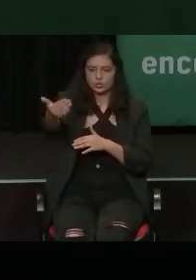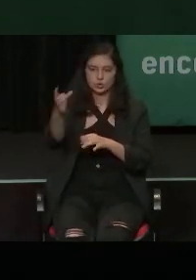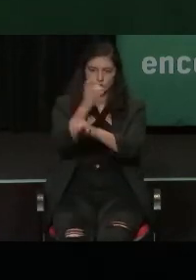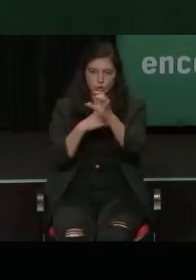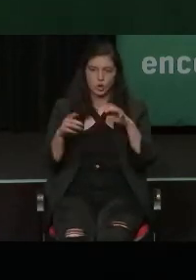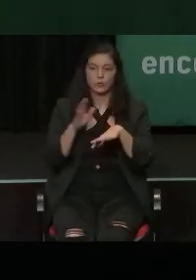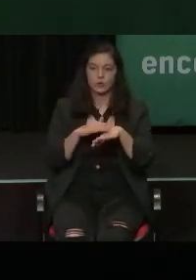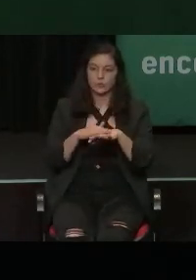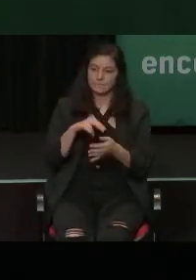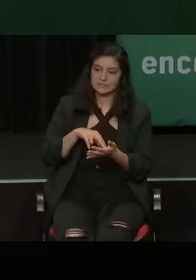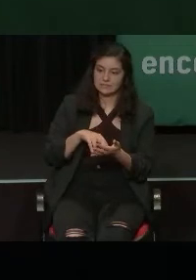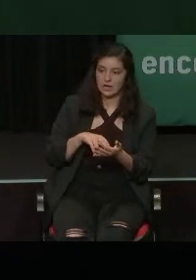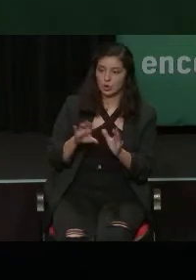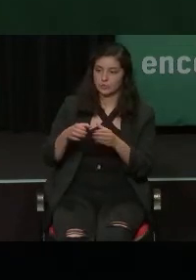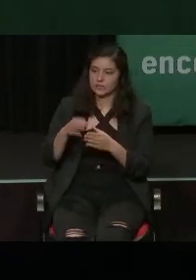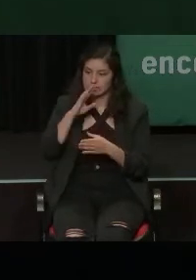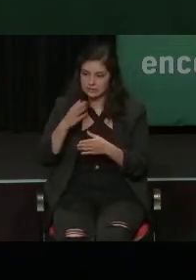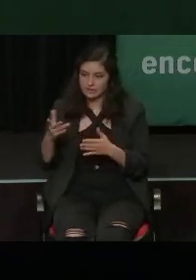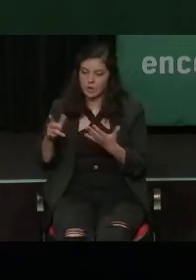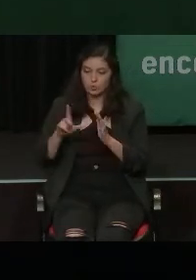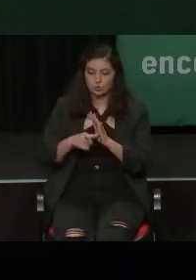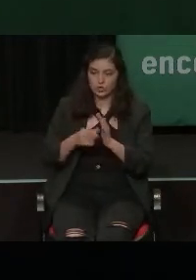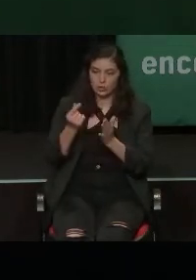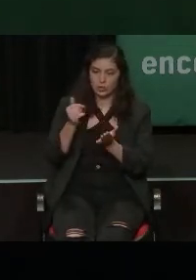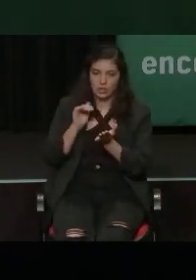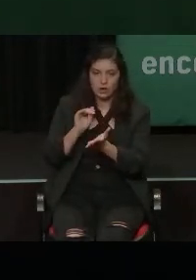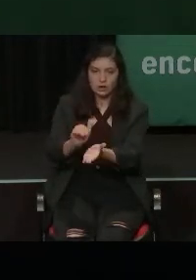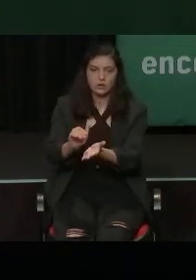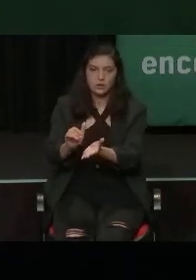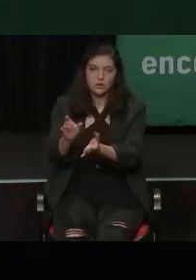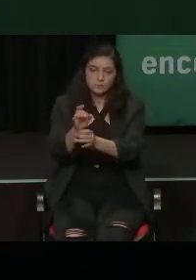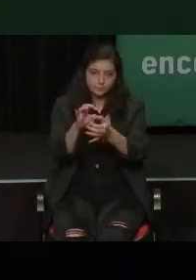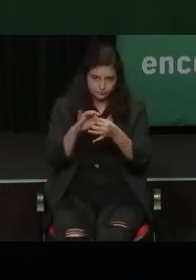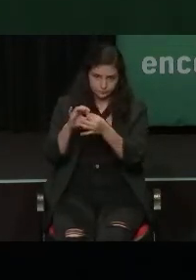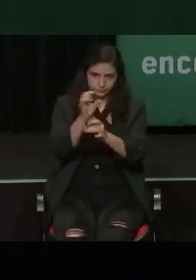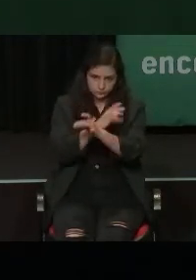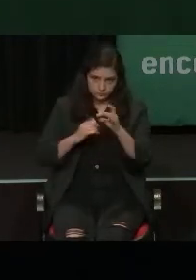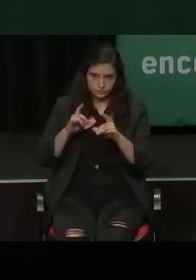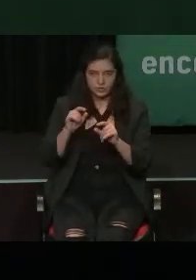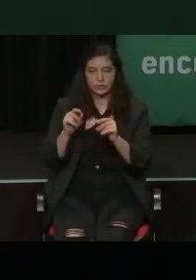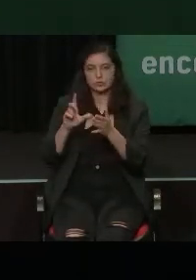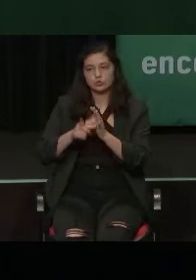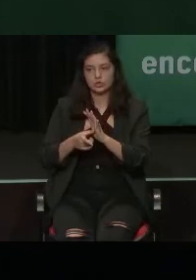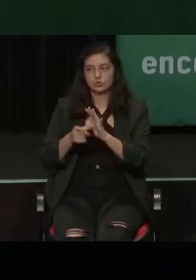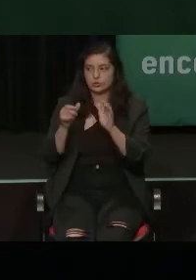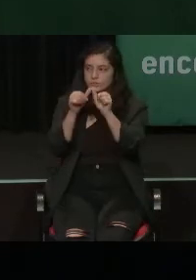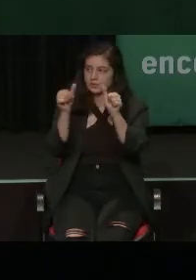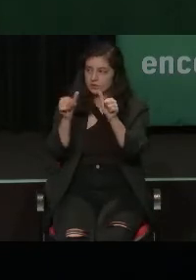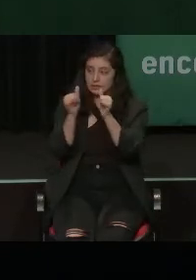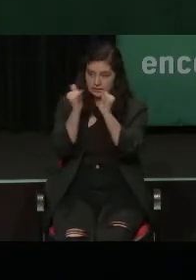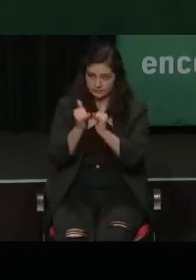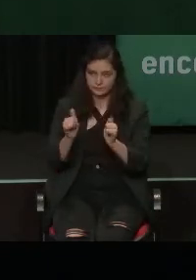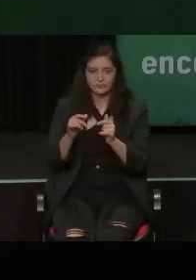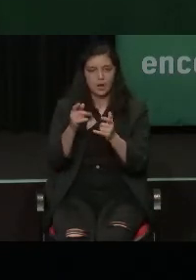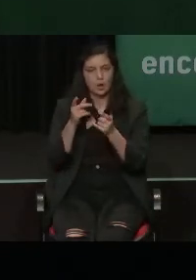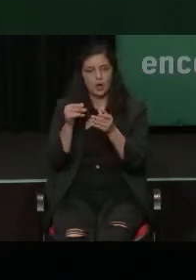e intervenção da comunidade científica em projetos financiados pela União Europeia e projetos internacionais é estratégica para o